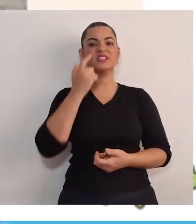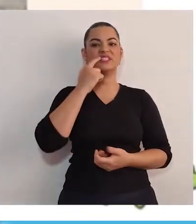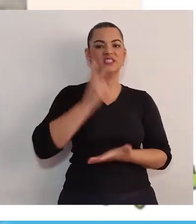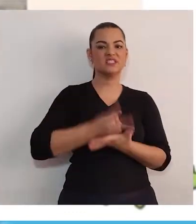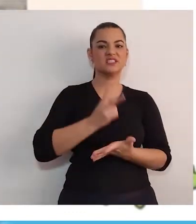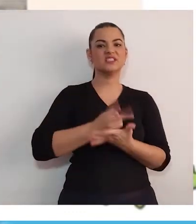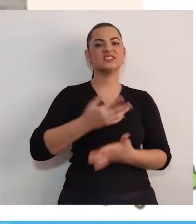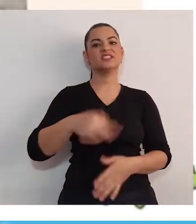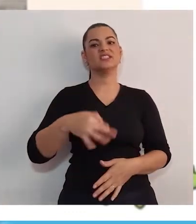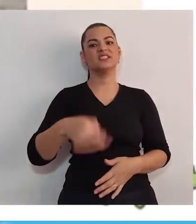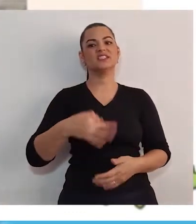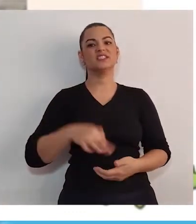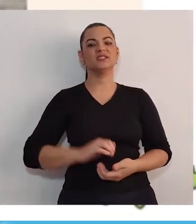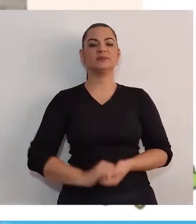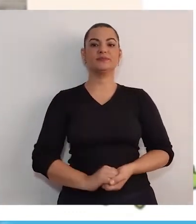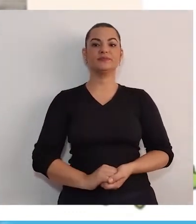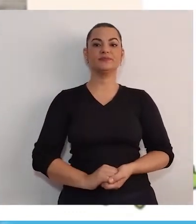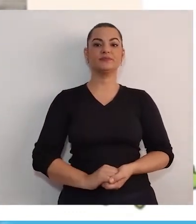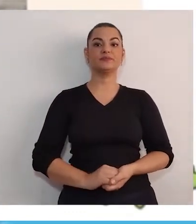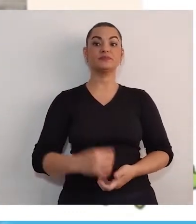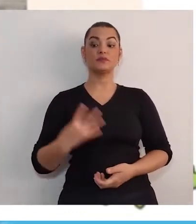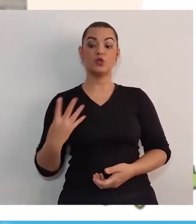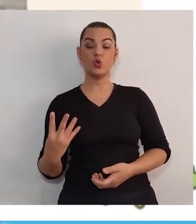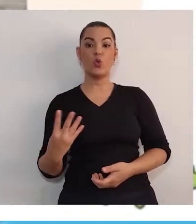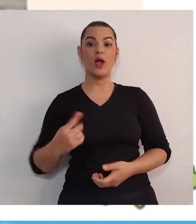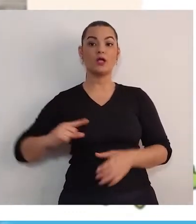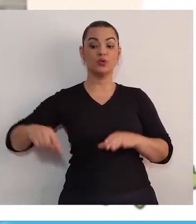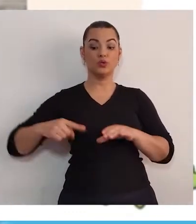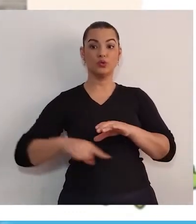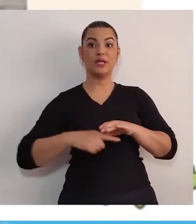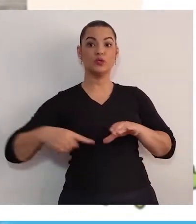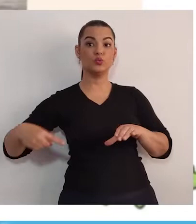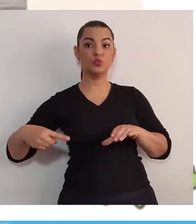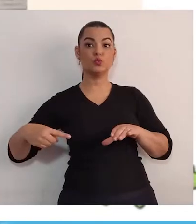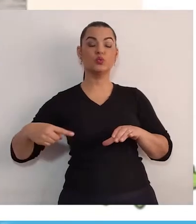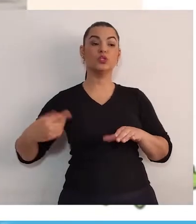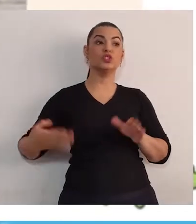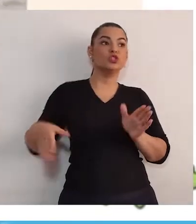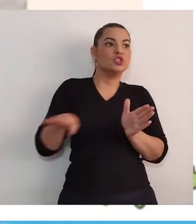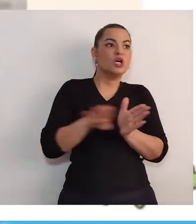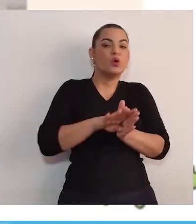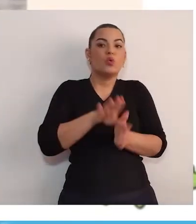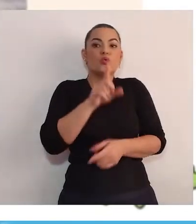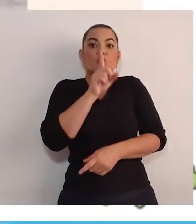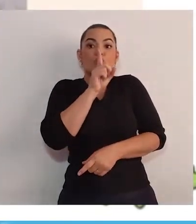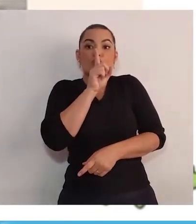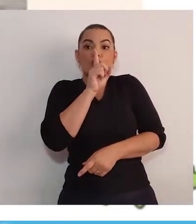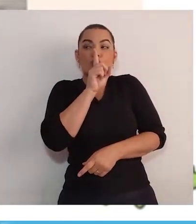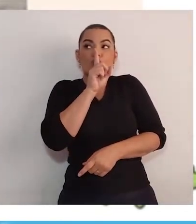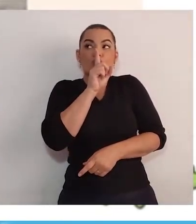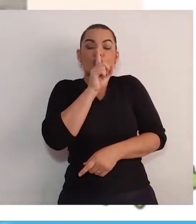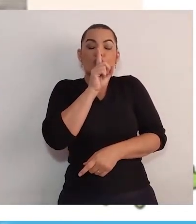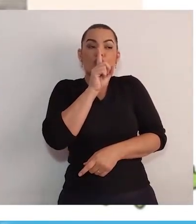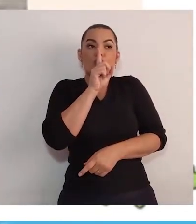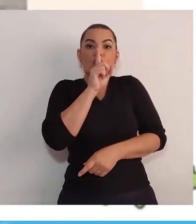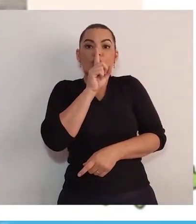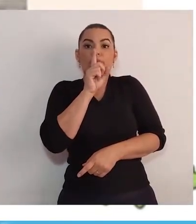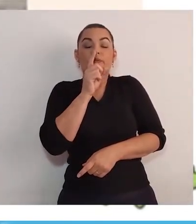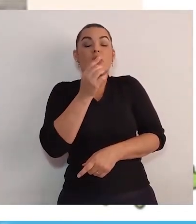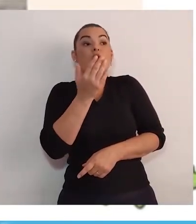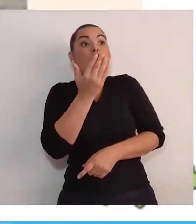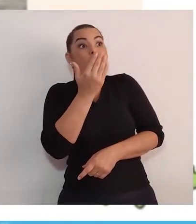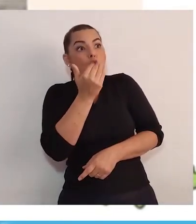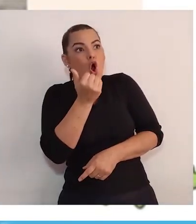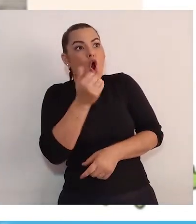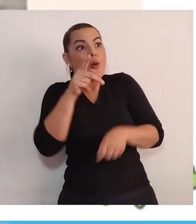ainda doía. Quatro tatus chegaram sem fazer barulho. Morda